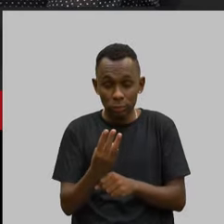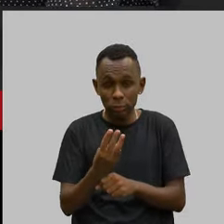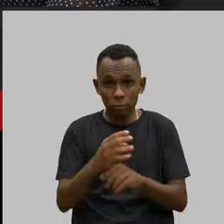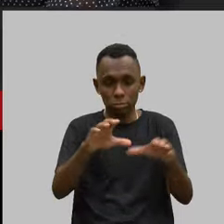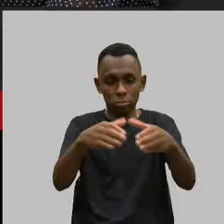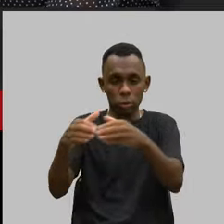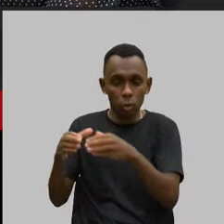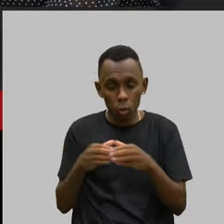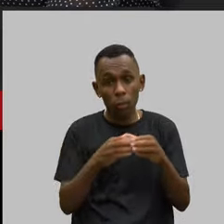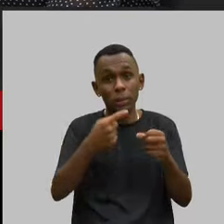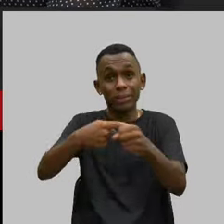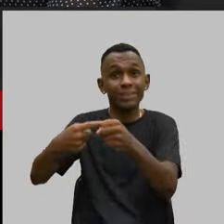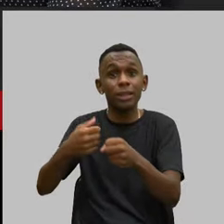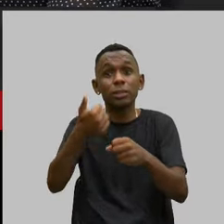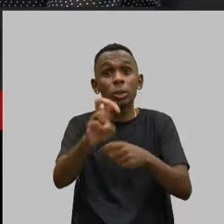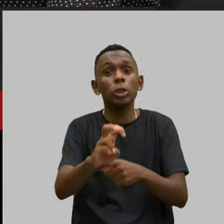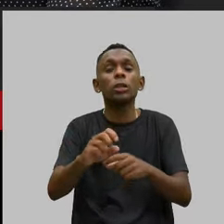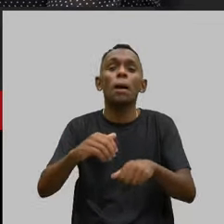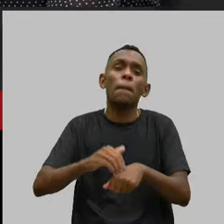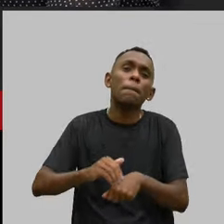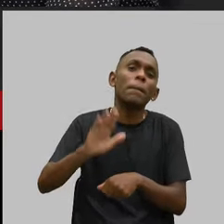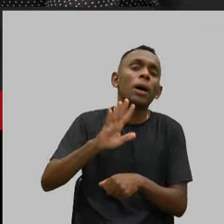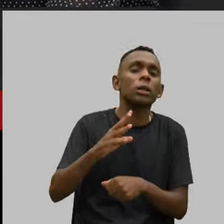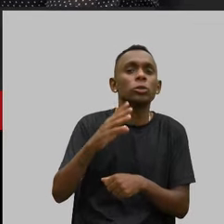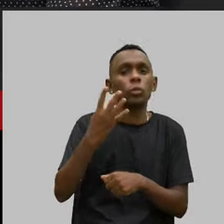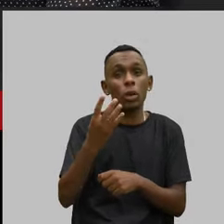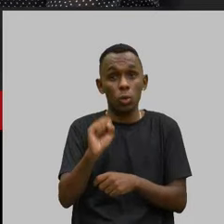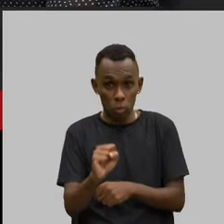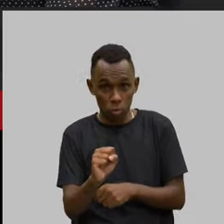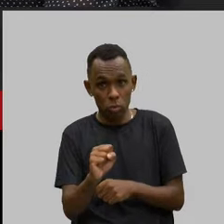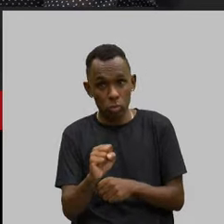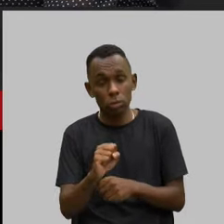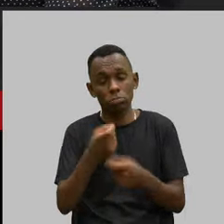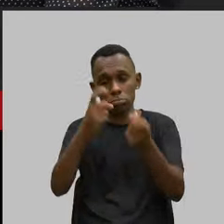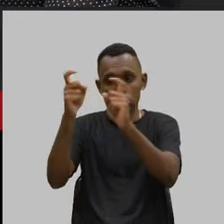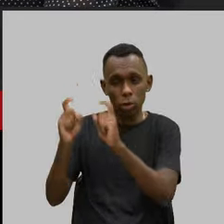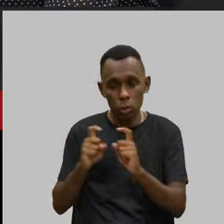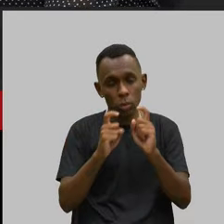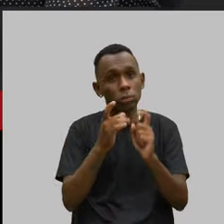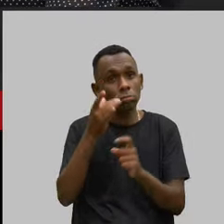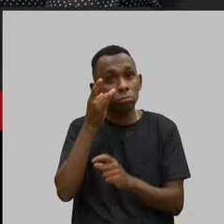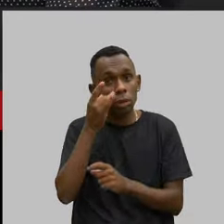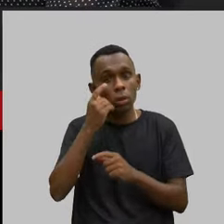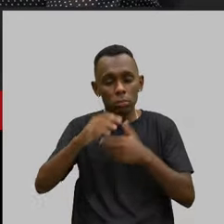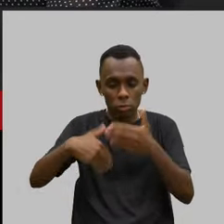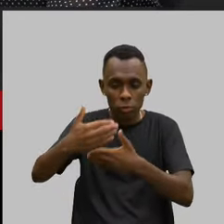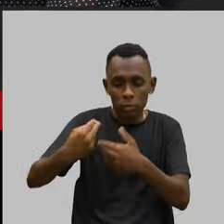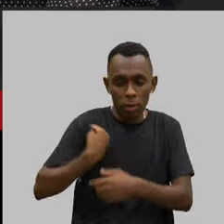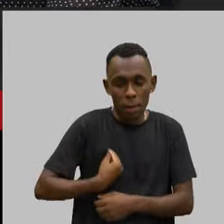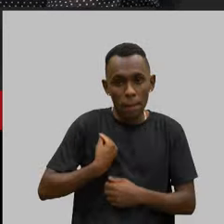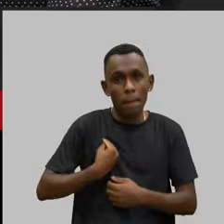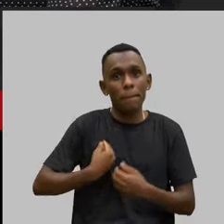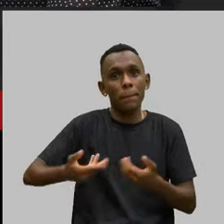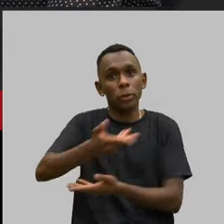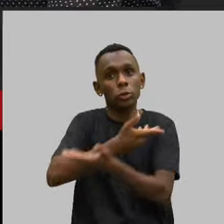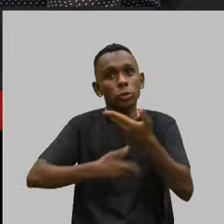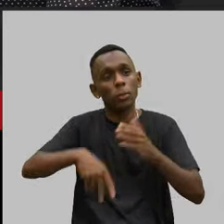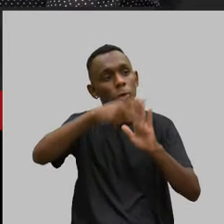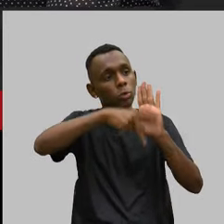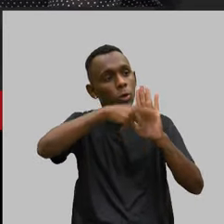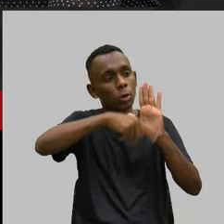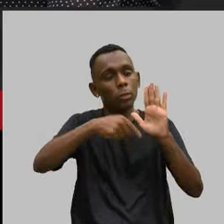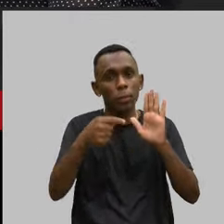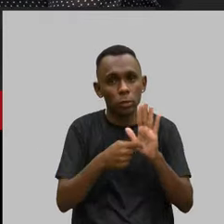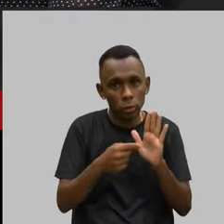mpios e já foram realizados mais de 48 mais de 40 reuniões presenciais de construção participativa desses projetos entre